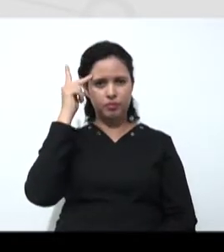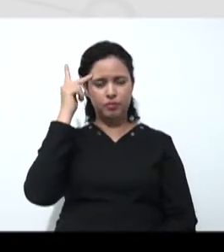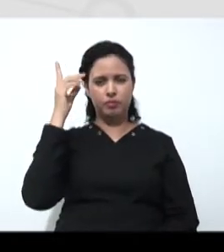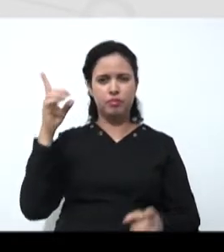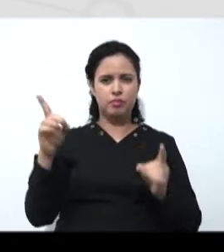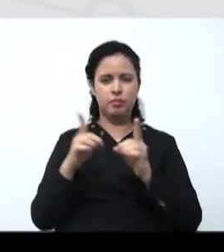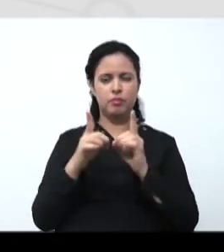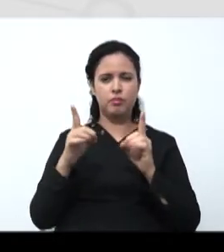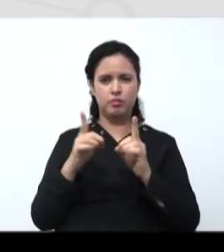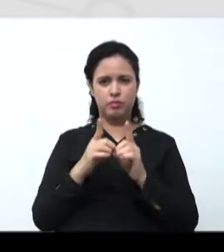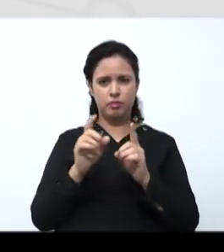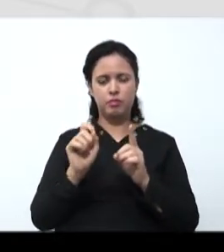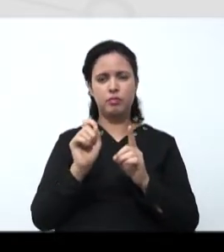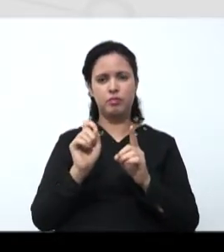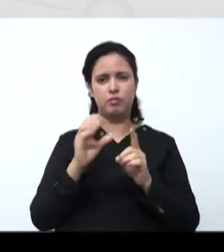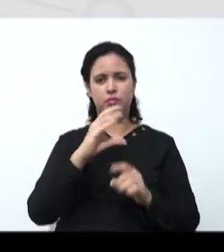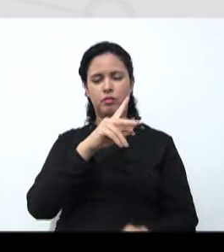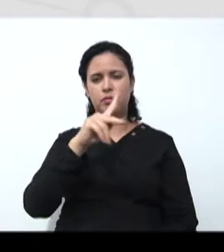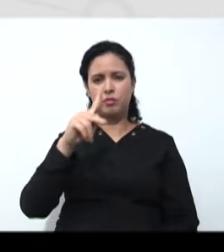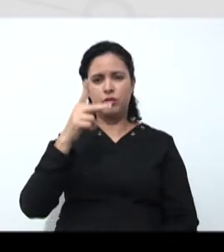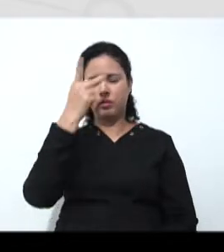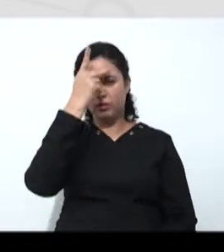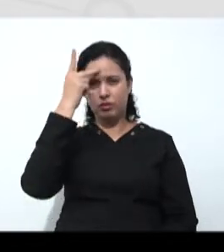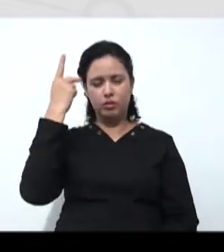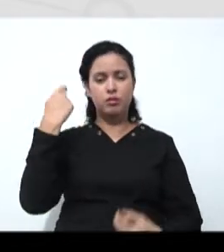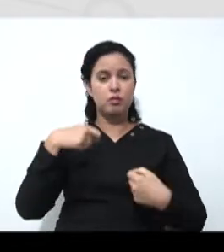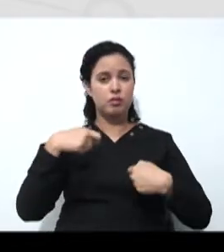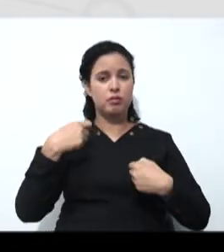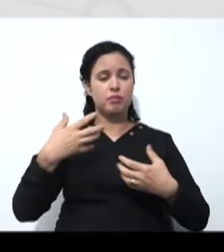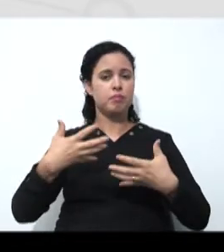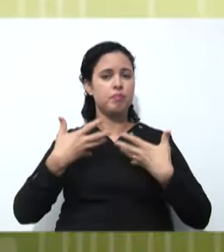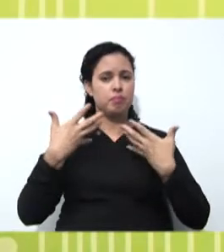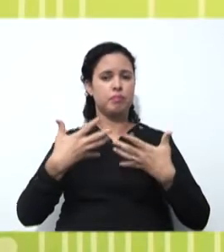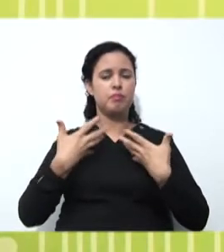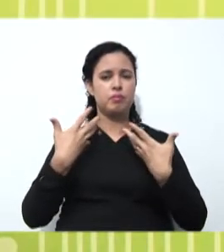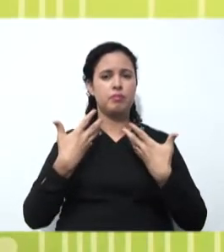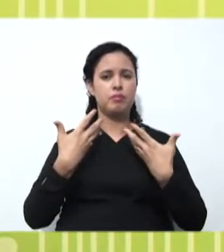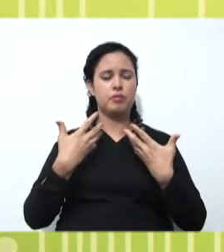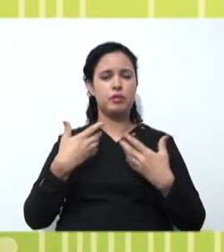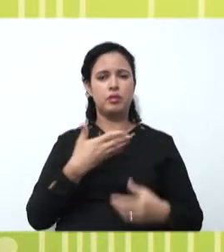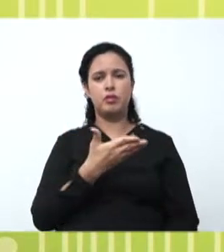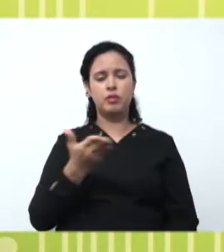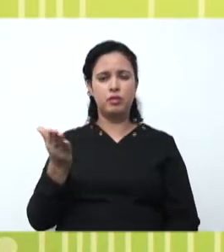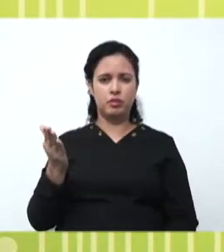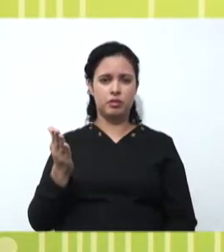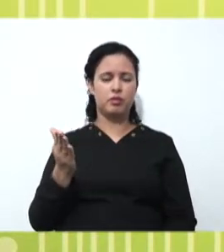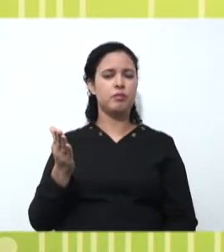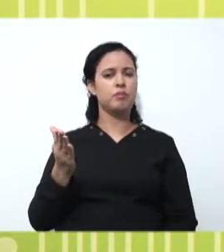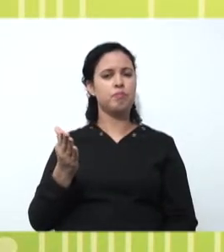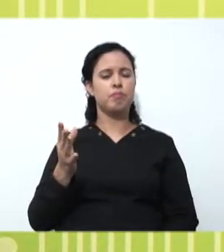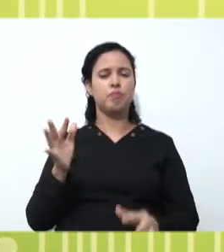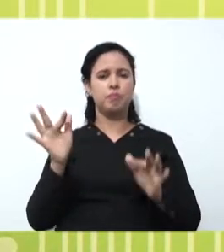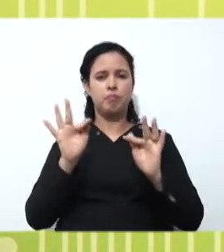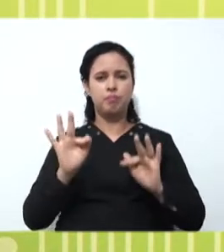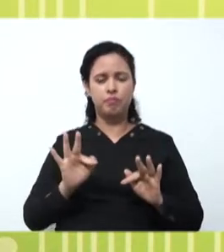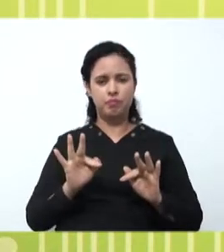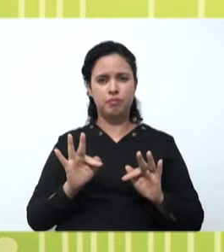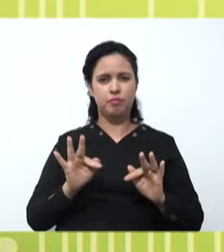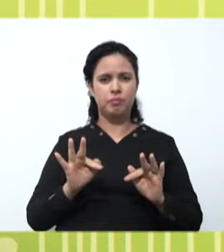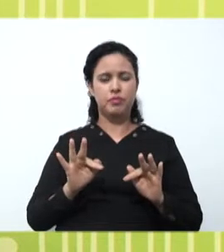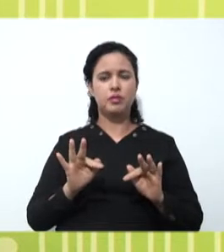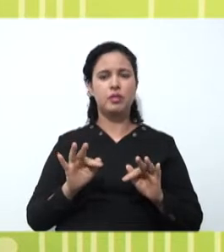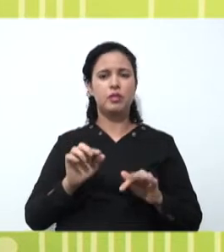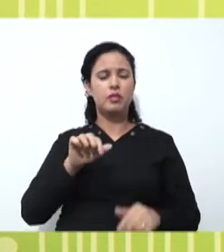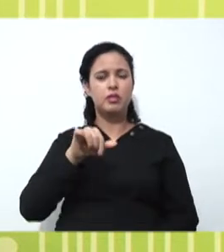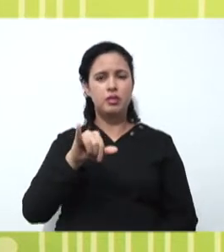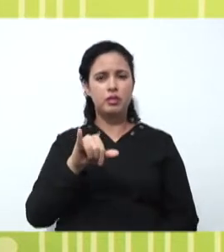das cooperativas, as pessoas devem ser empreendedoras e influenciar as pessoas com seu otimismo. Senão, a gente